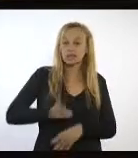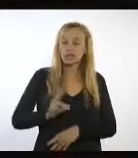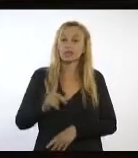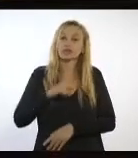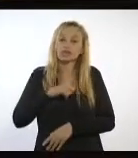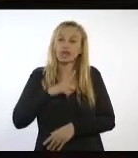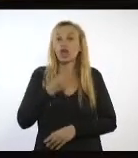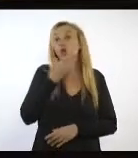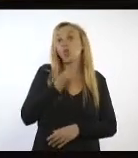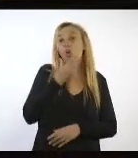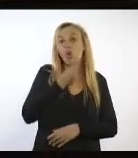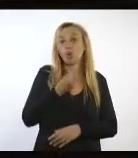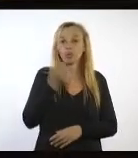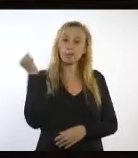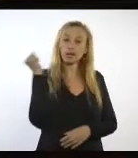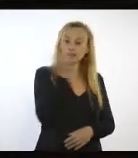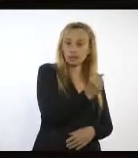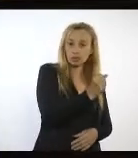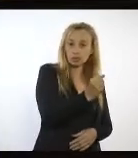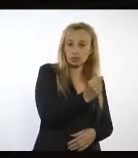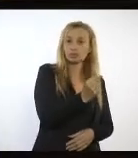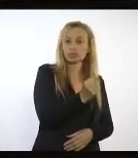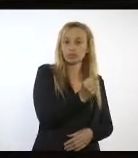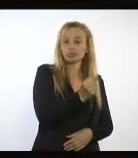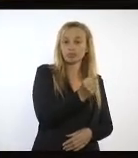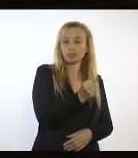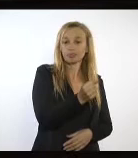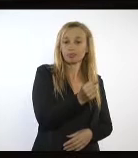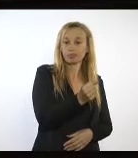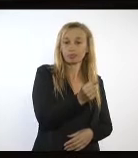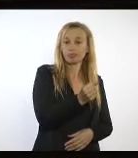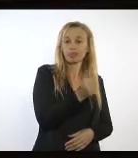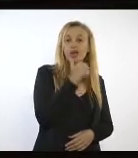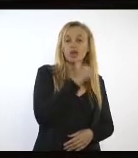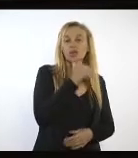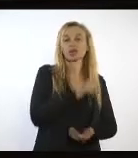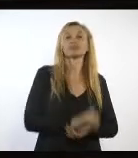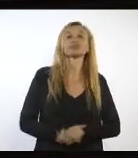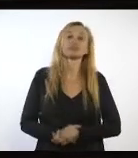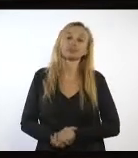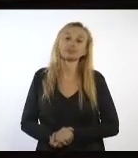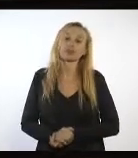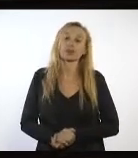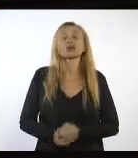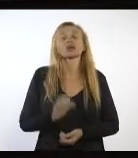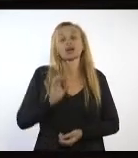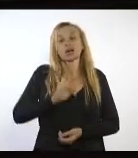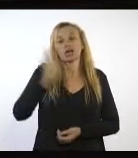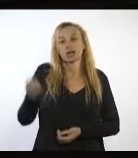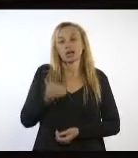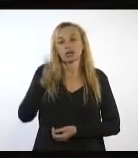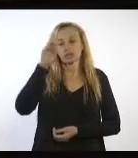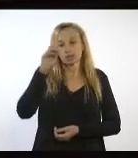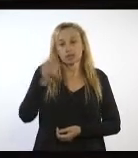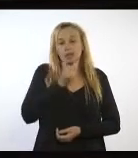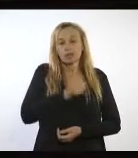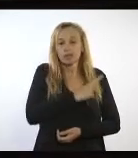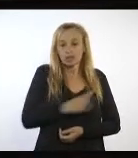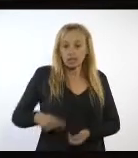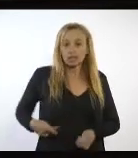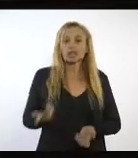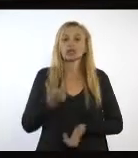figura do homem como o assassino e o algoz dessa mulher. É claro, senhora presidenta, que nós